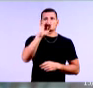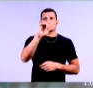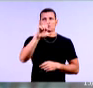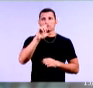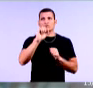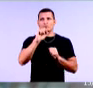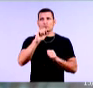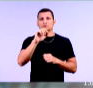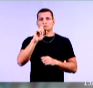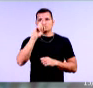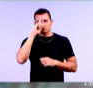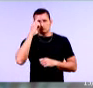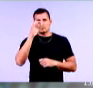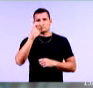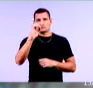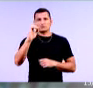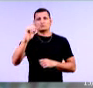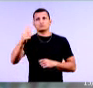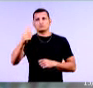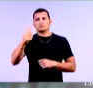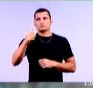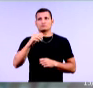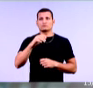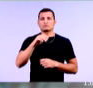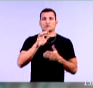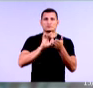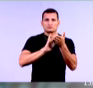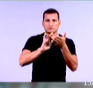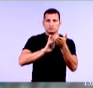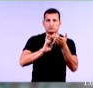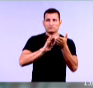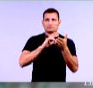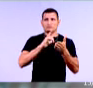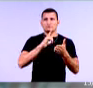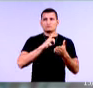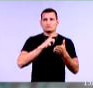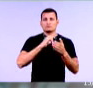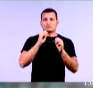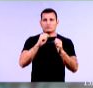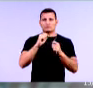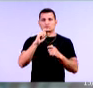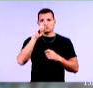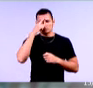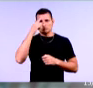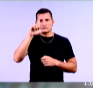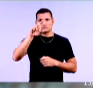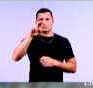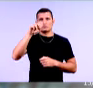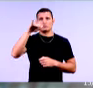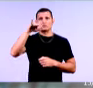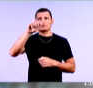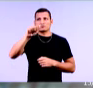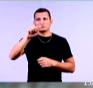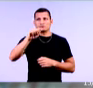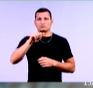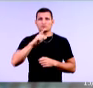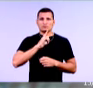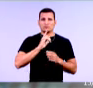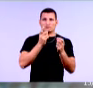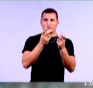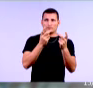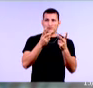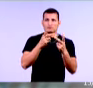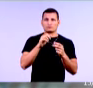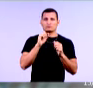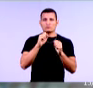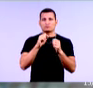001. Se eu tenho o smartphone, eu posso criar o smartphone Lumia. Se eu tenho uma venda, eu posso criar